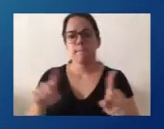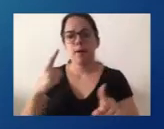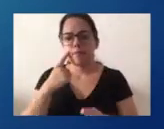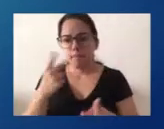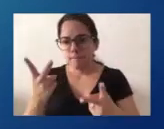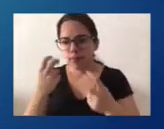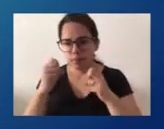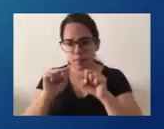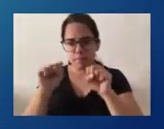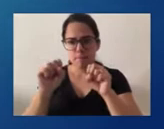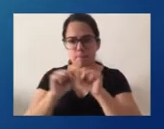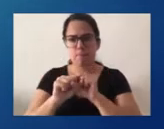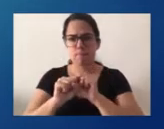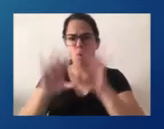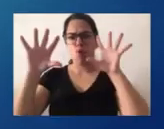aqui